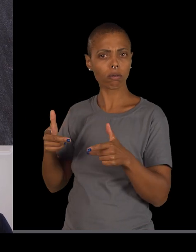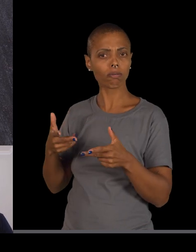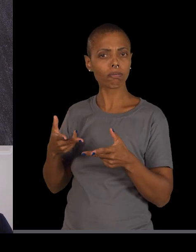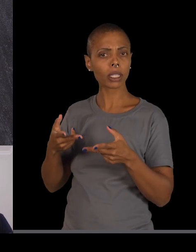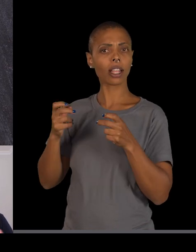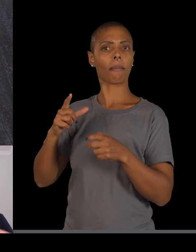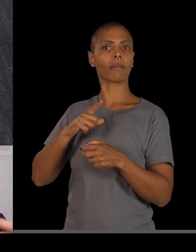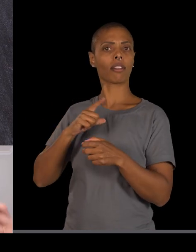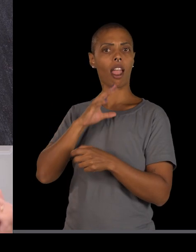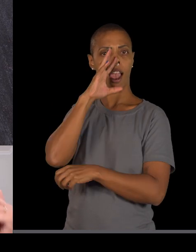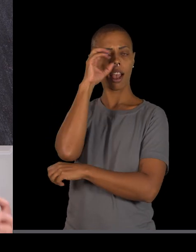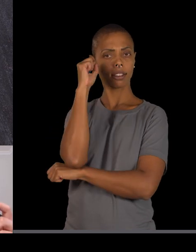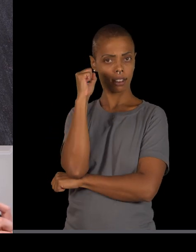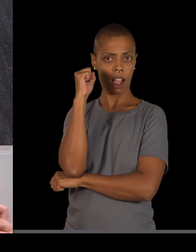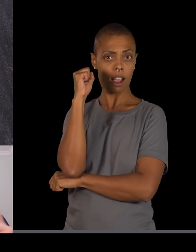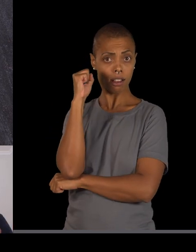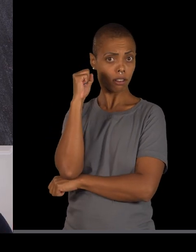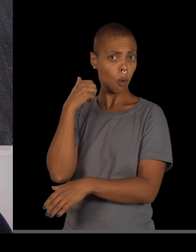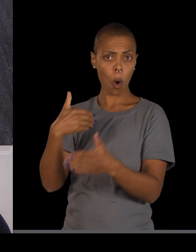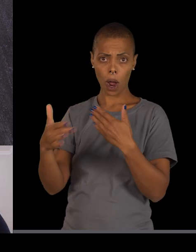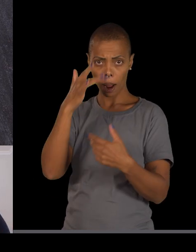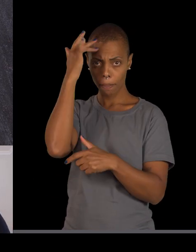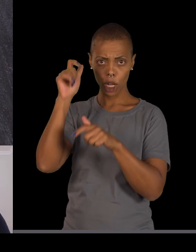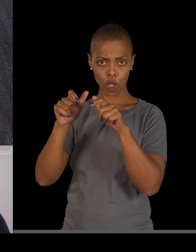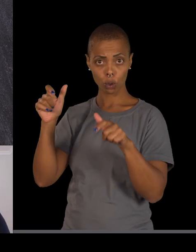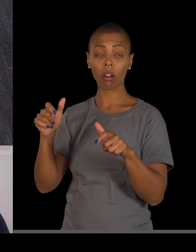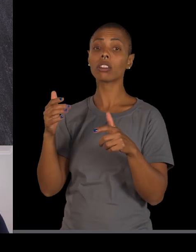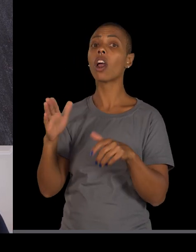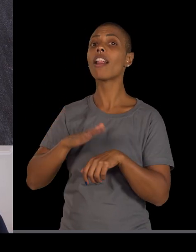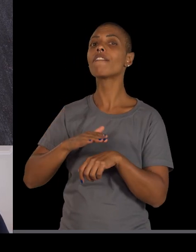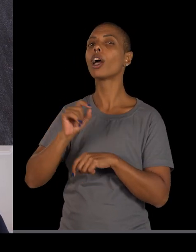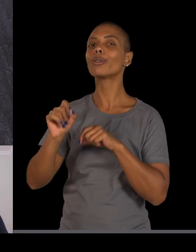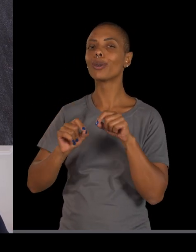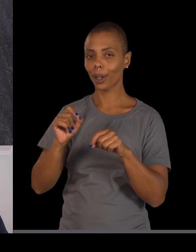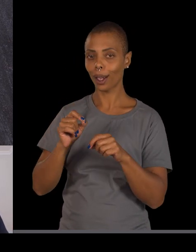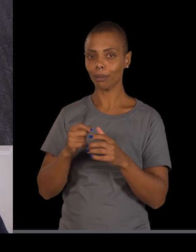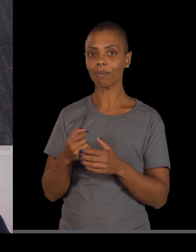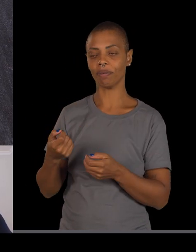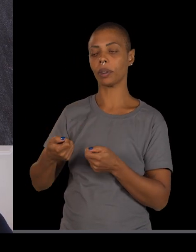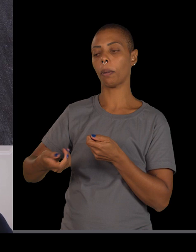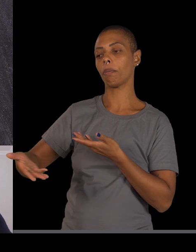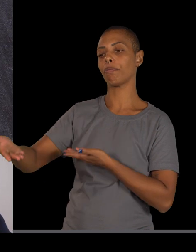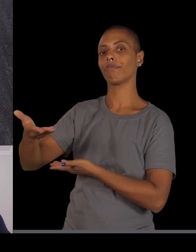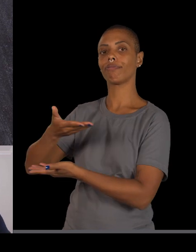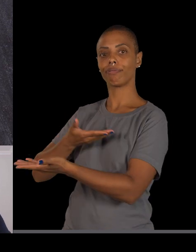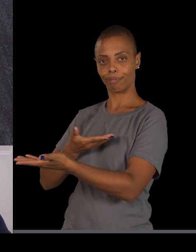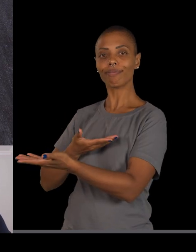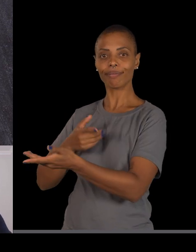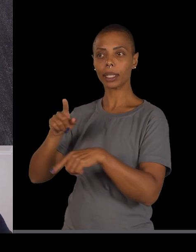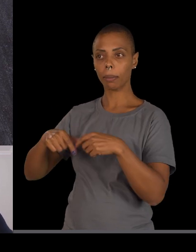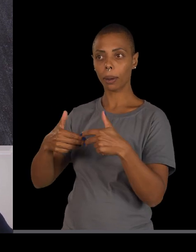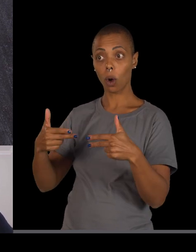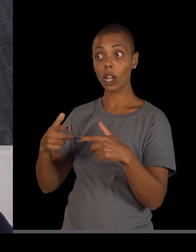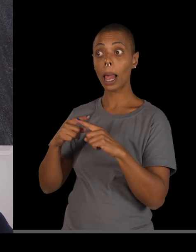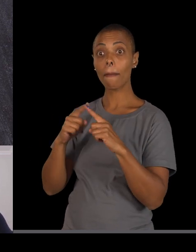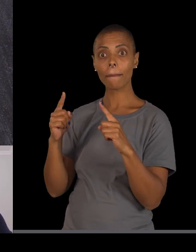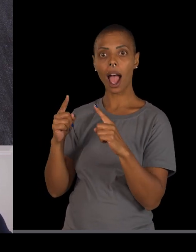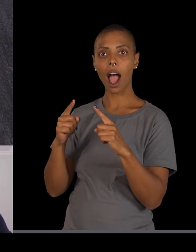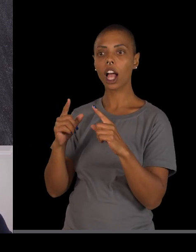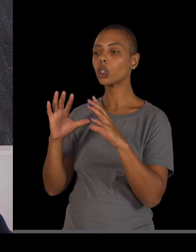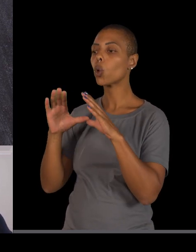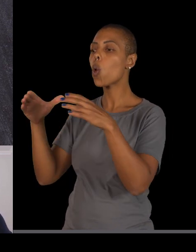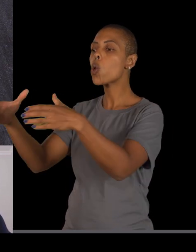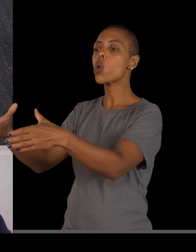é escravizada, o que eles faziam era trocar, né, fazer o escambo e adquirir escravizados de